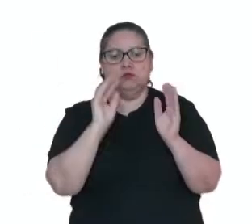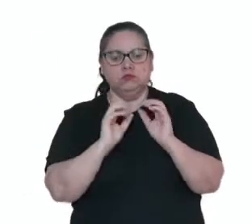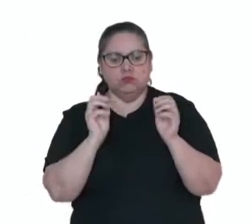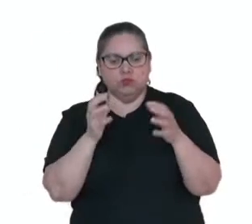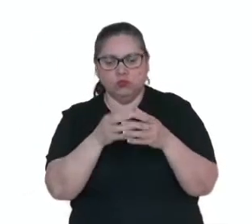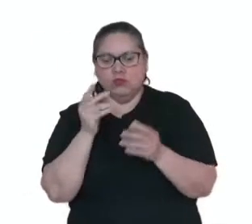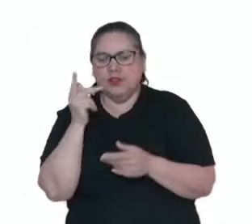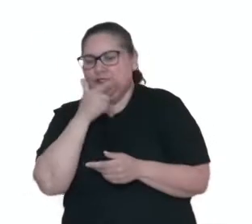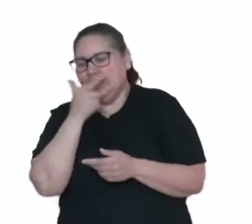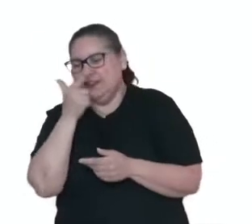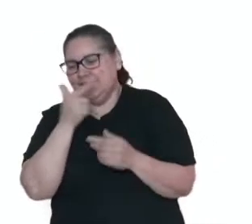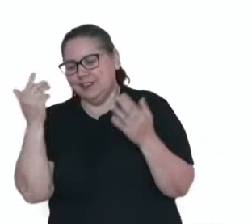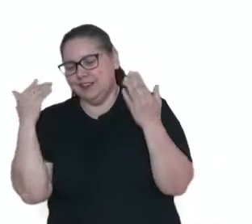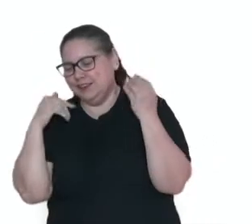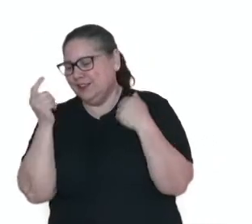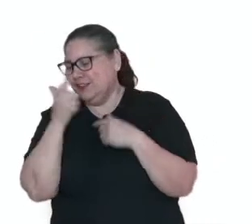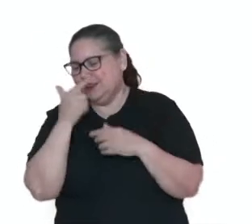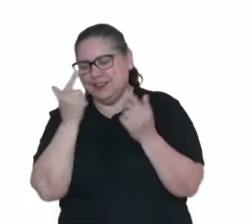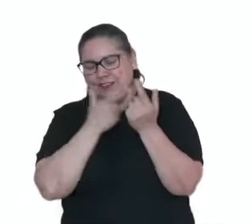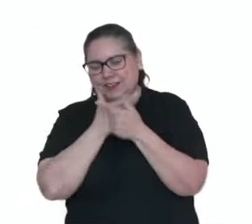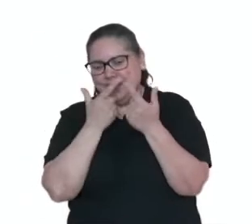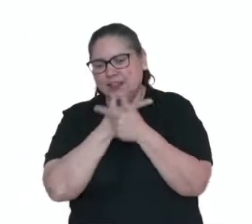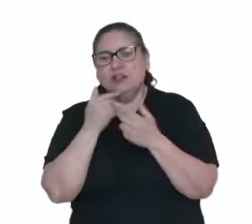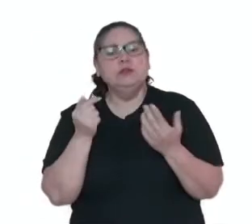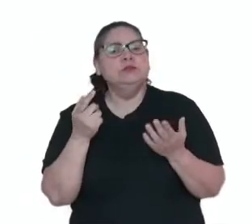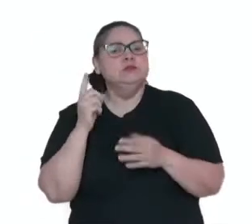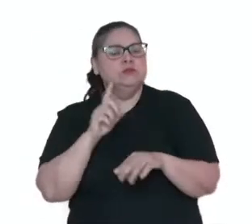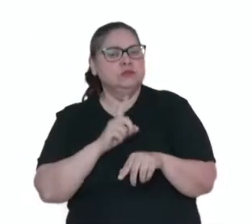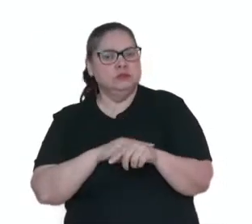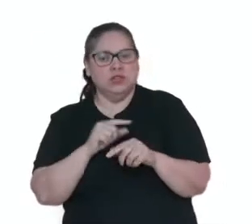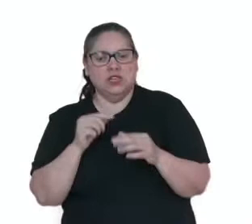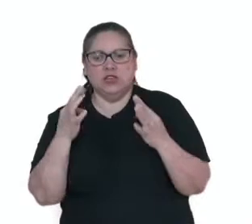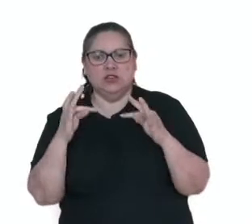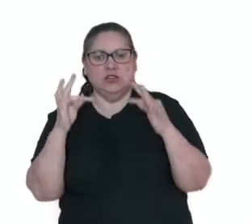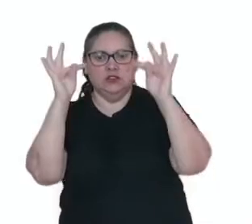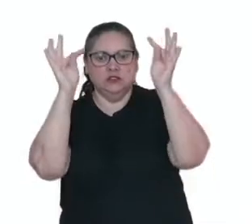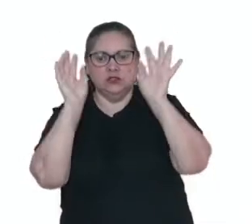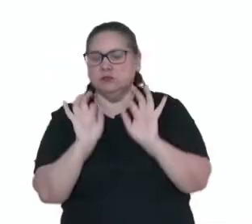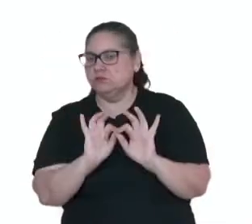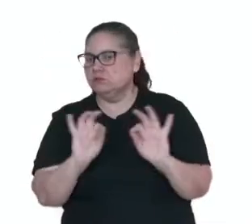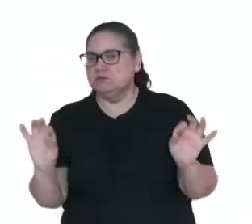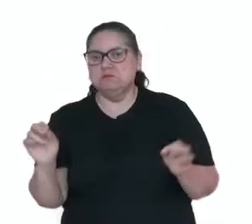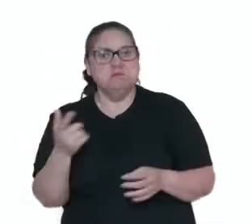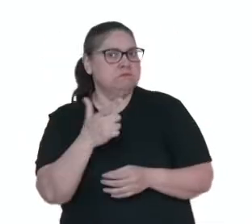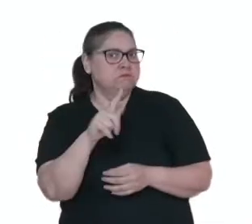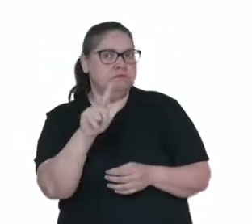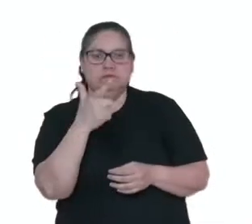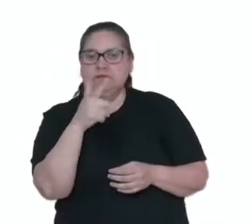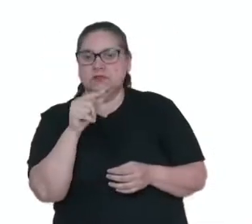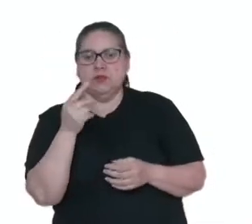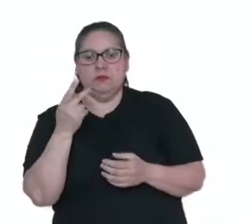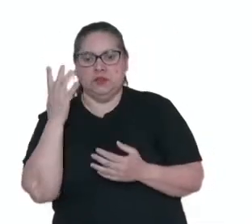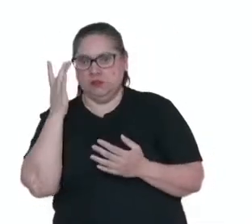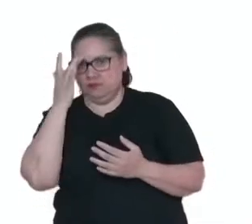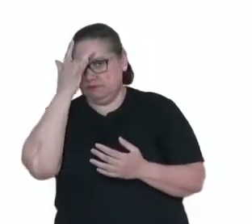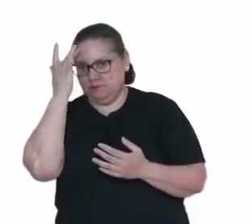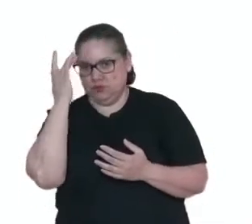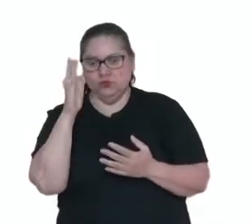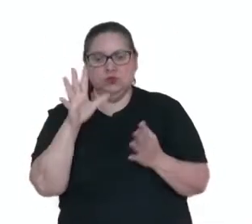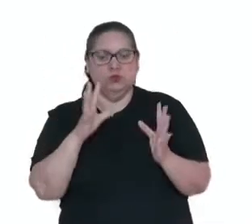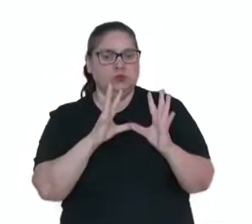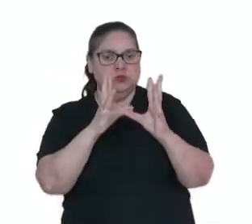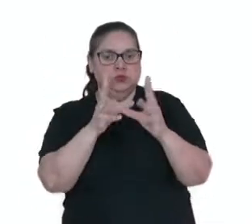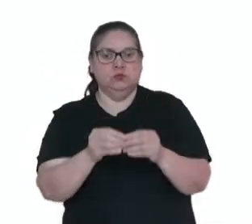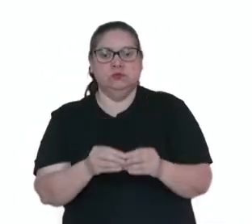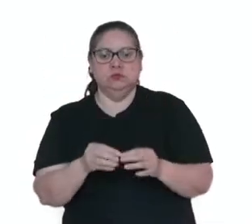dando risadas e se divertindo. Essa era uma época em que a tecnologia simplesmente não existia para a maioria da população